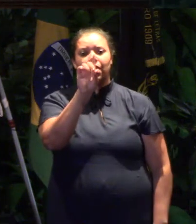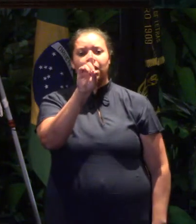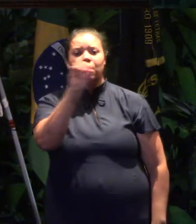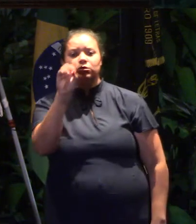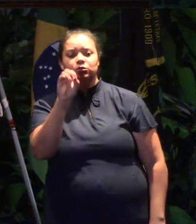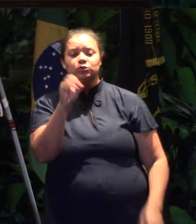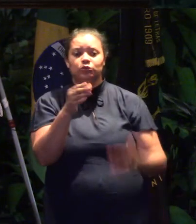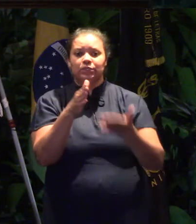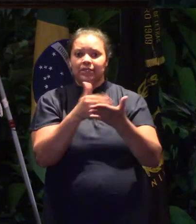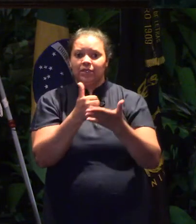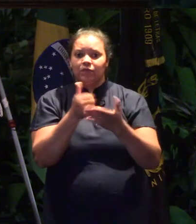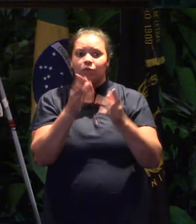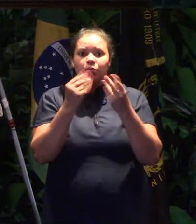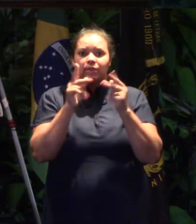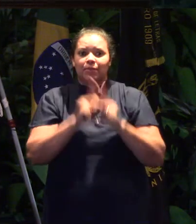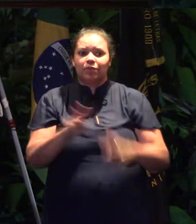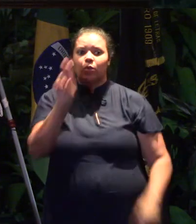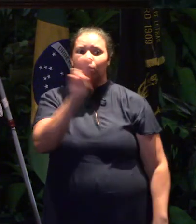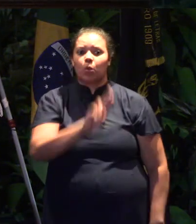por muitas pessoas, né?